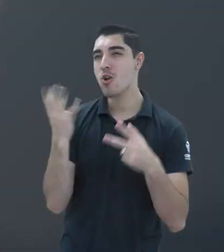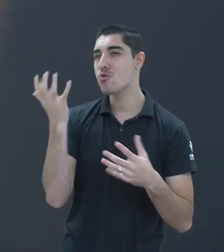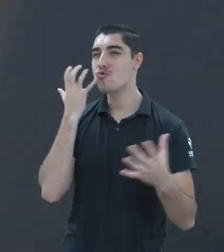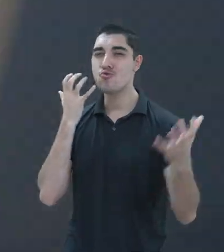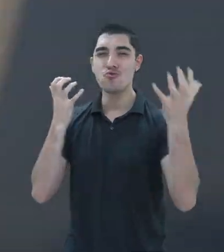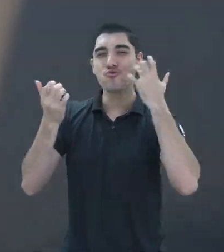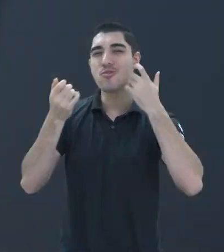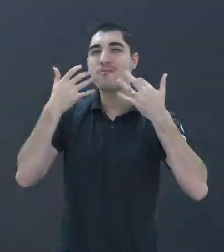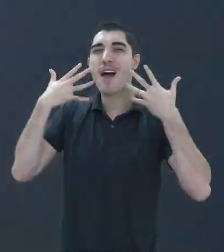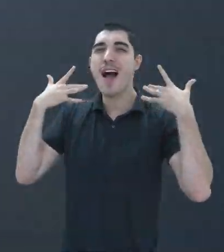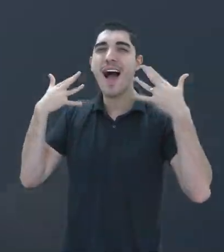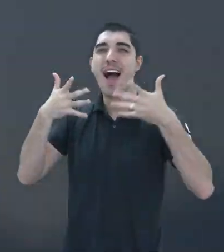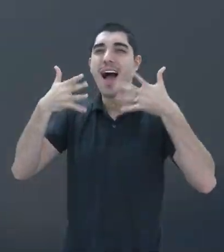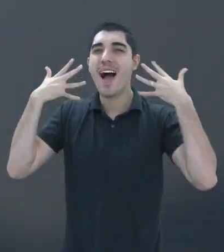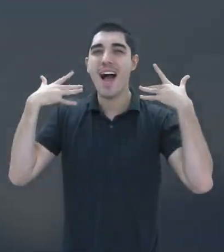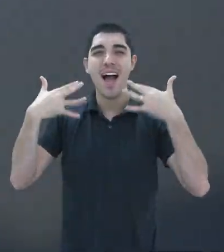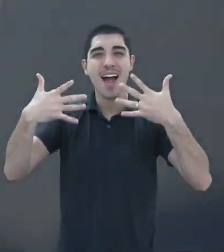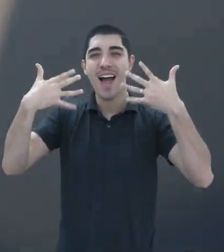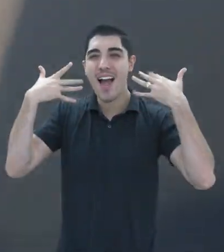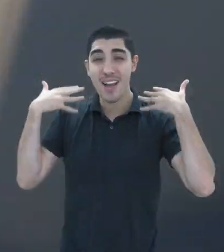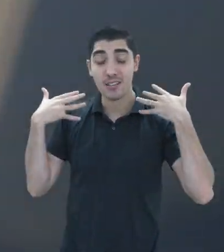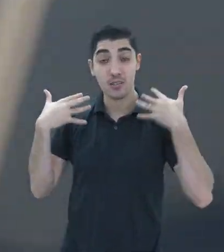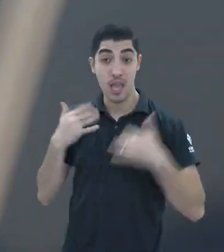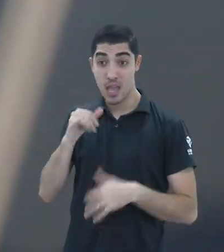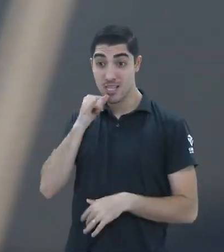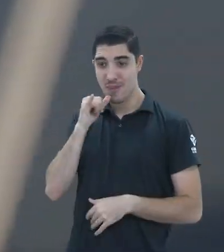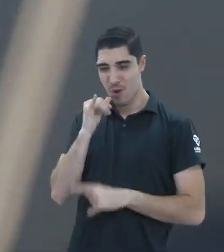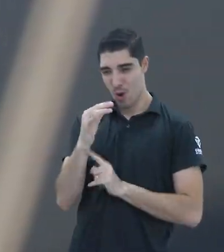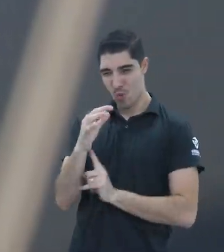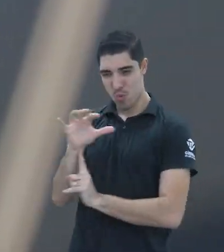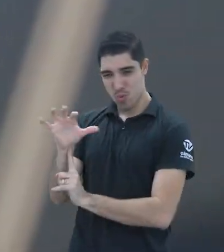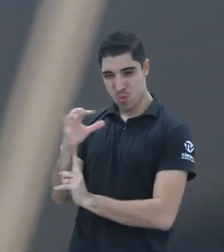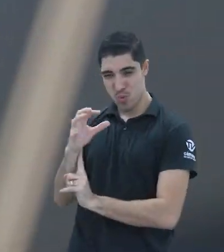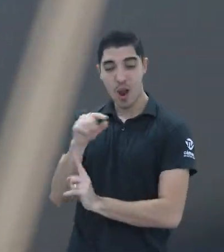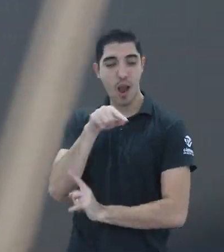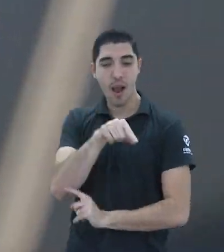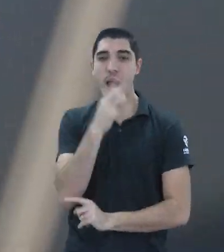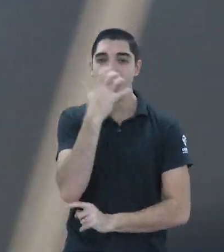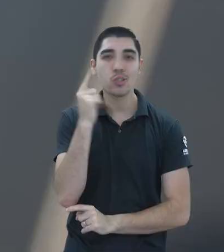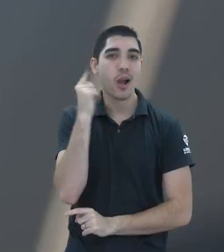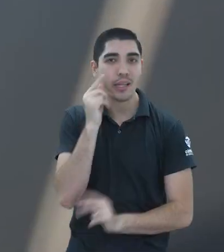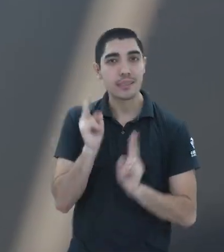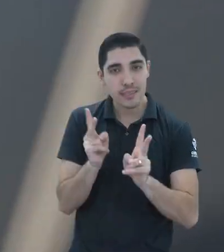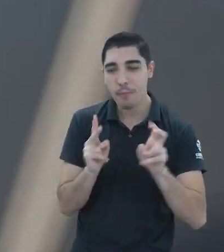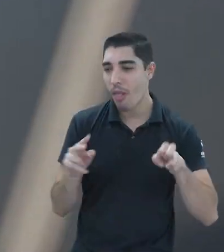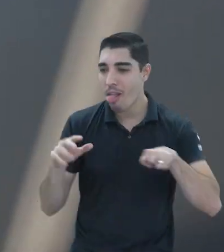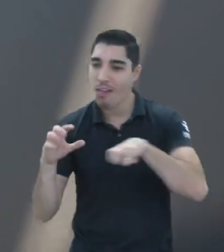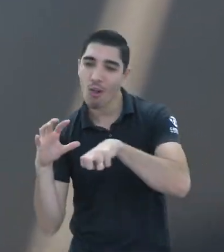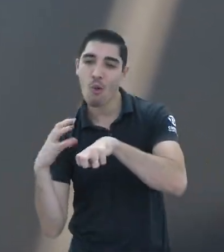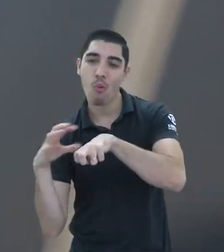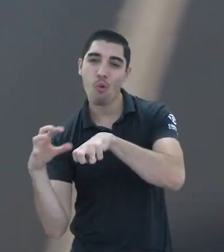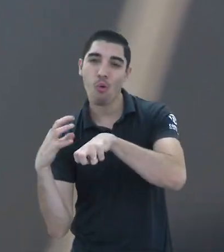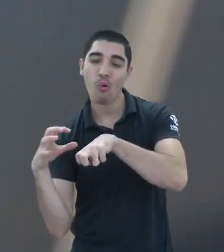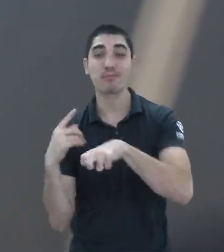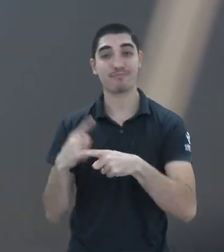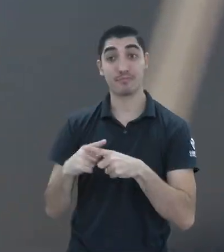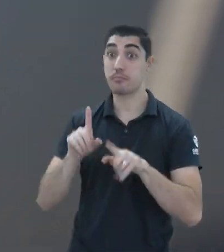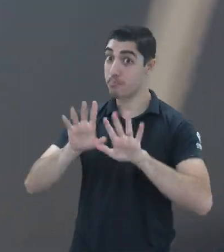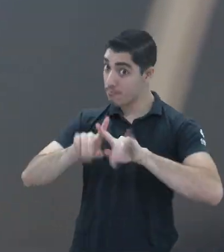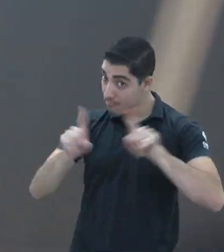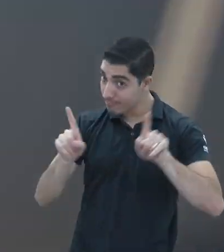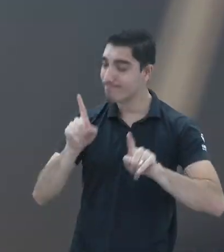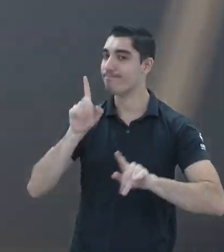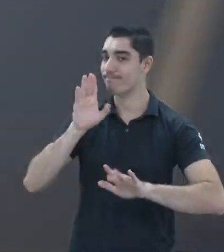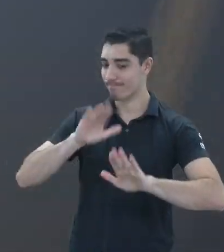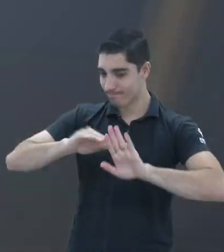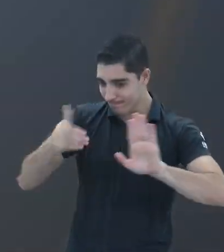vento, direto no rosto, na cara. Né? Então, quando o cliente liga o ventilador, já estão lá sentadinho ali. Isso é um dos meus